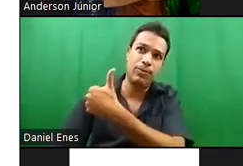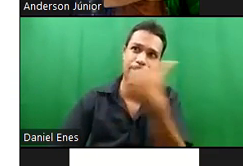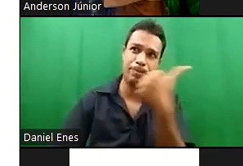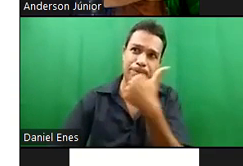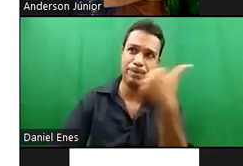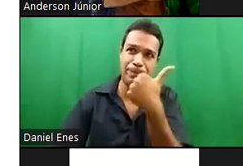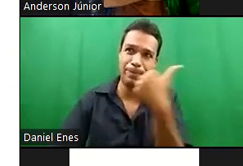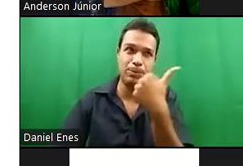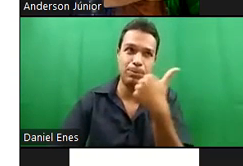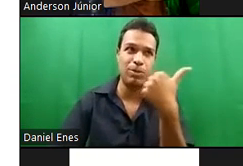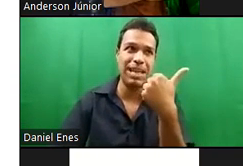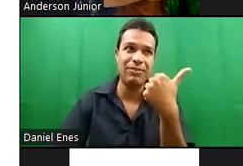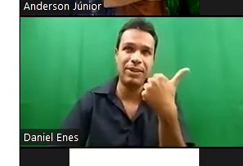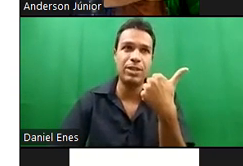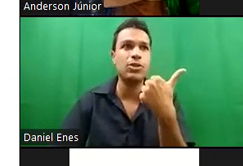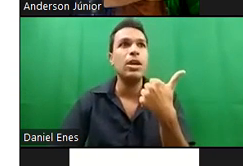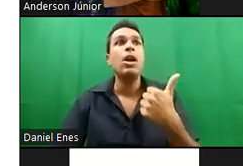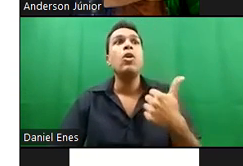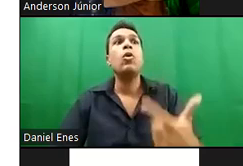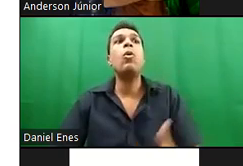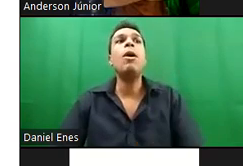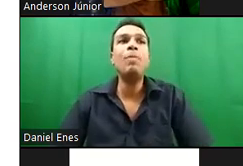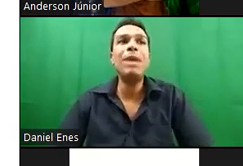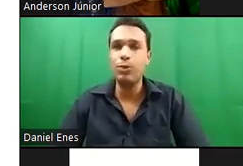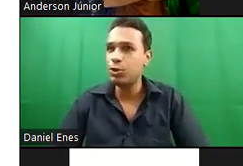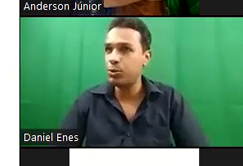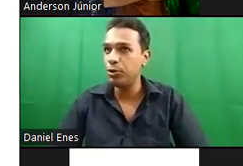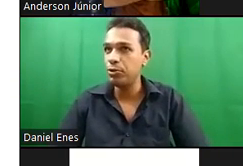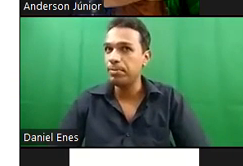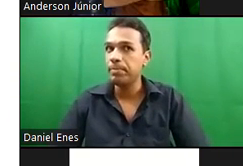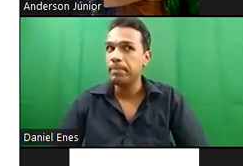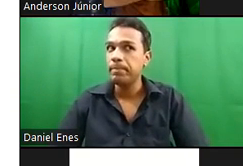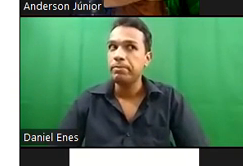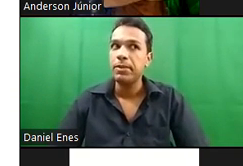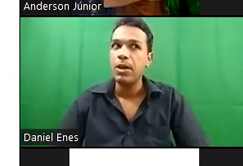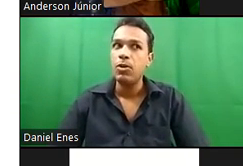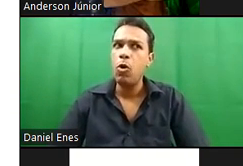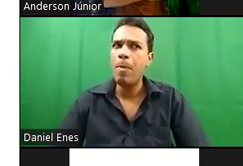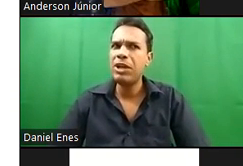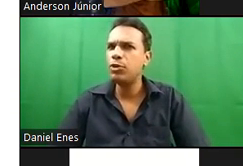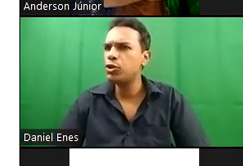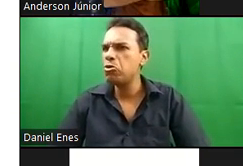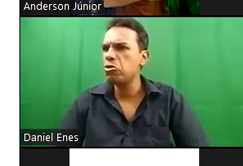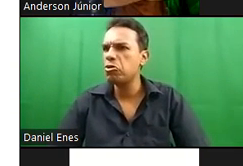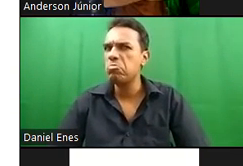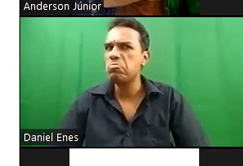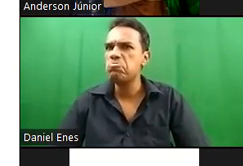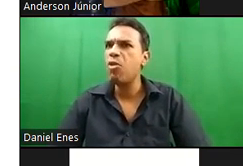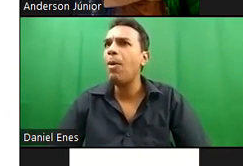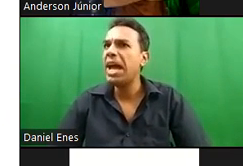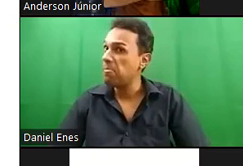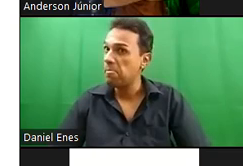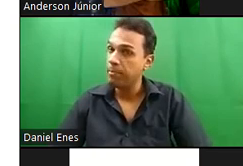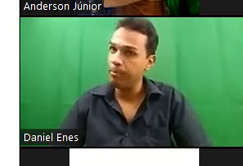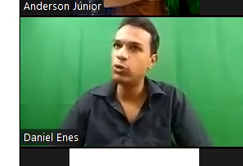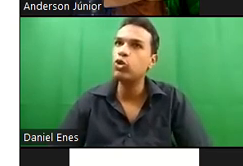o pronome lá na frente. Qual é o mais gostoso? Ou o mais gostoso? Qual